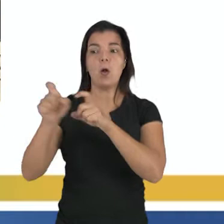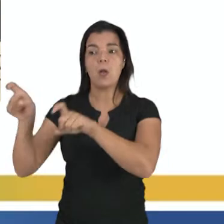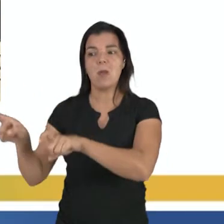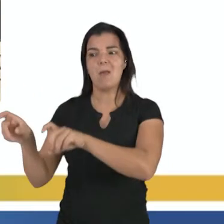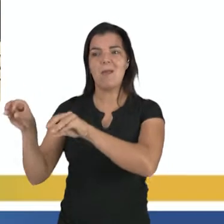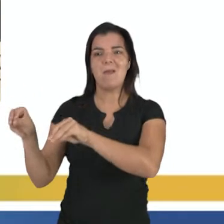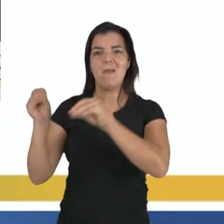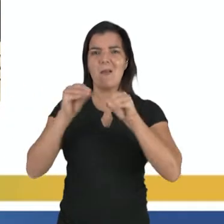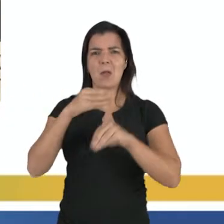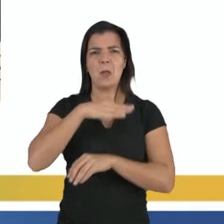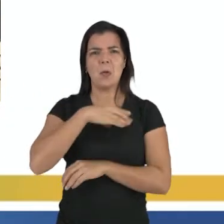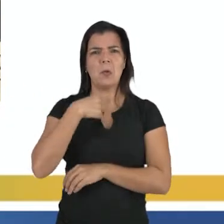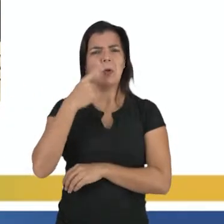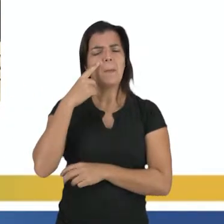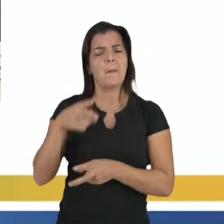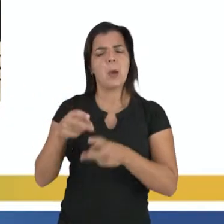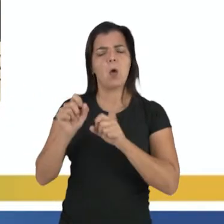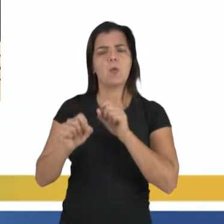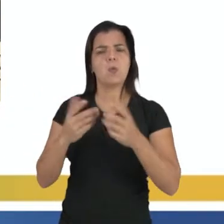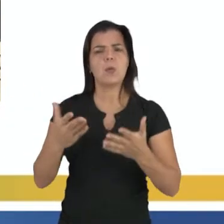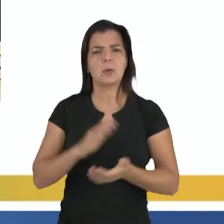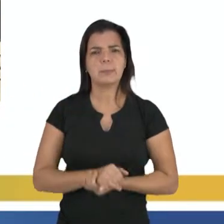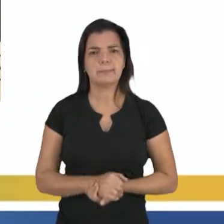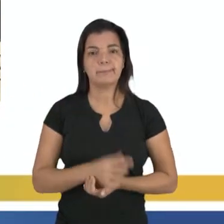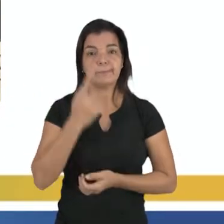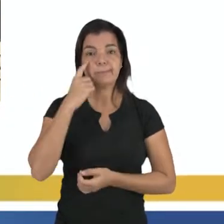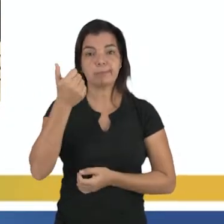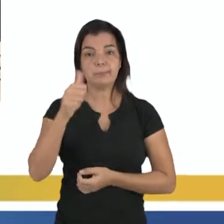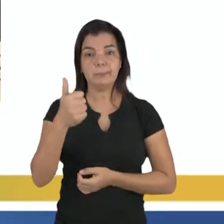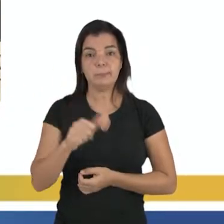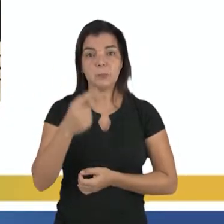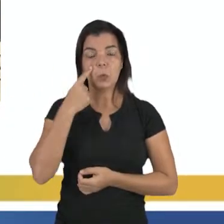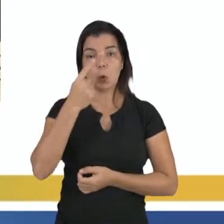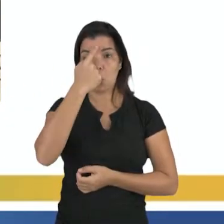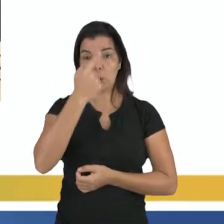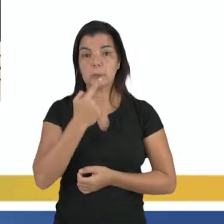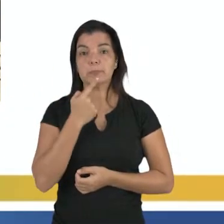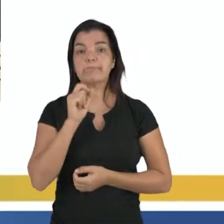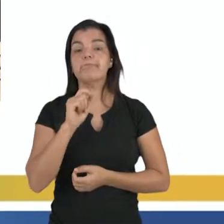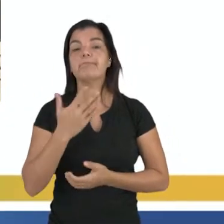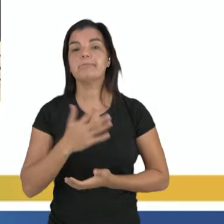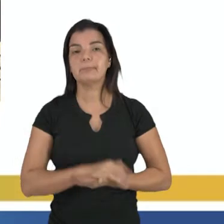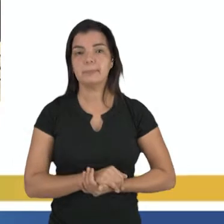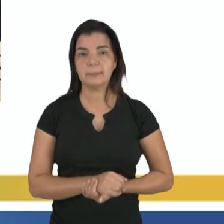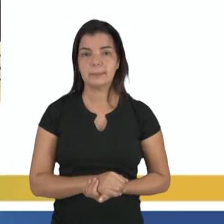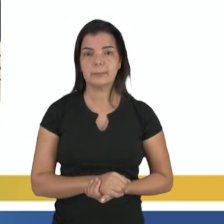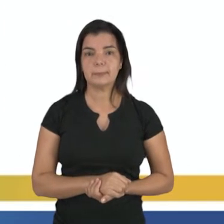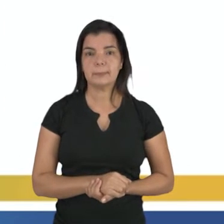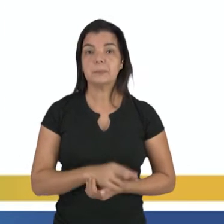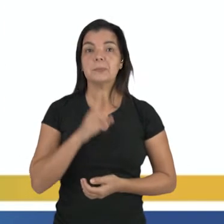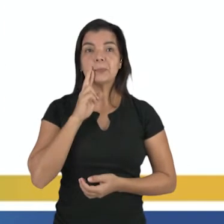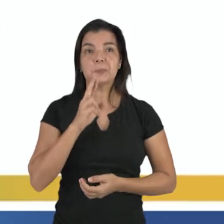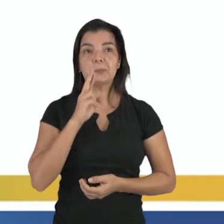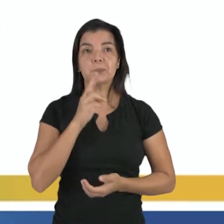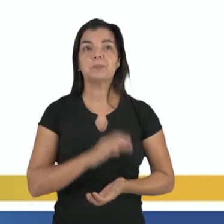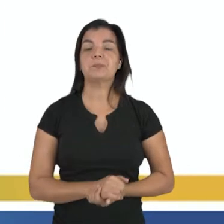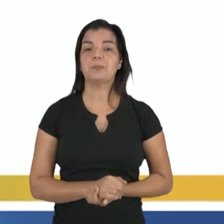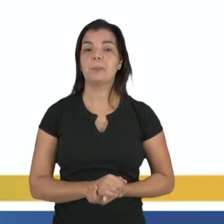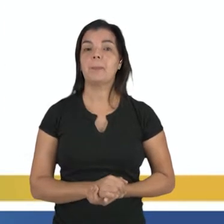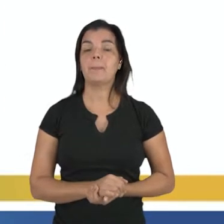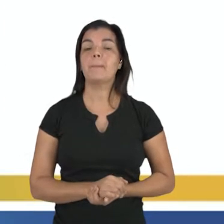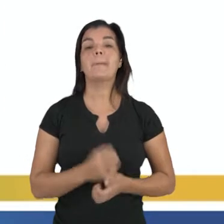urbano. O que dá para ver aí? Dá uma analisada, só com essa imagem o que dá para ver. Vamos para a resposta? Olha